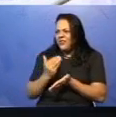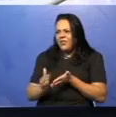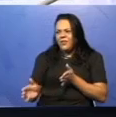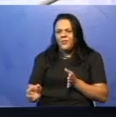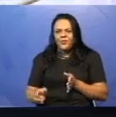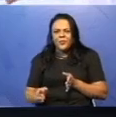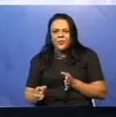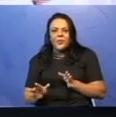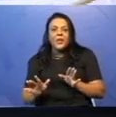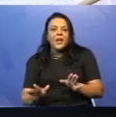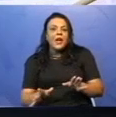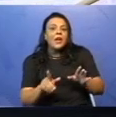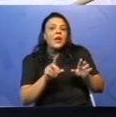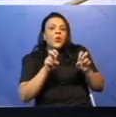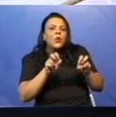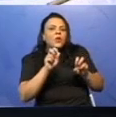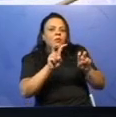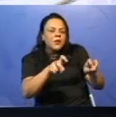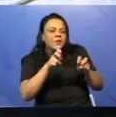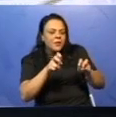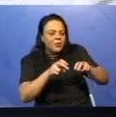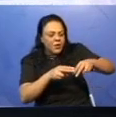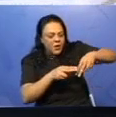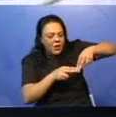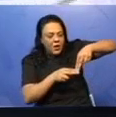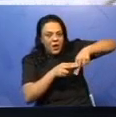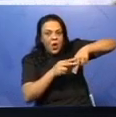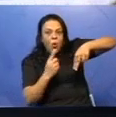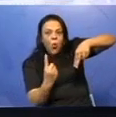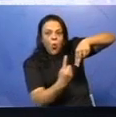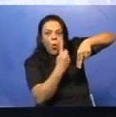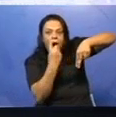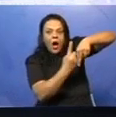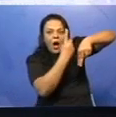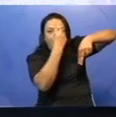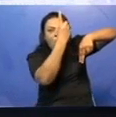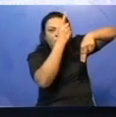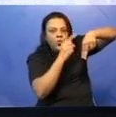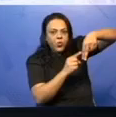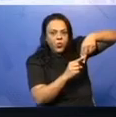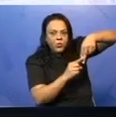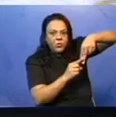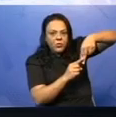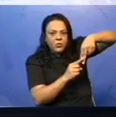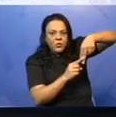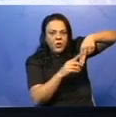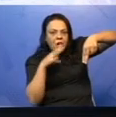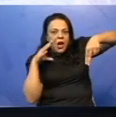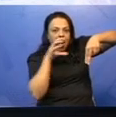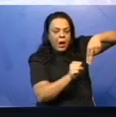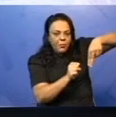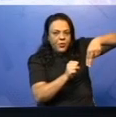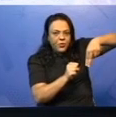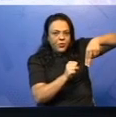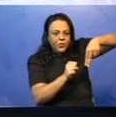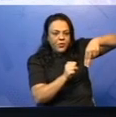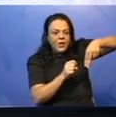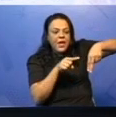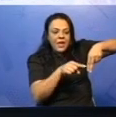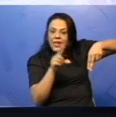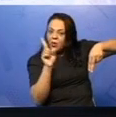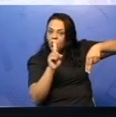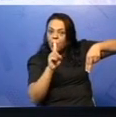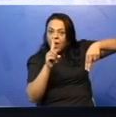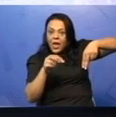pernas longas sobreviveram. Então, os mais aptos sobreviveram, e não o próprio organismo forçou para poder